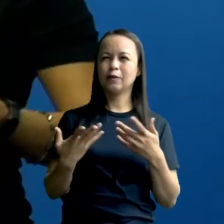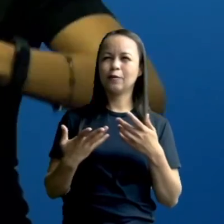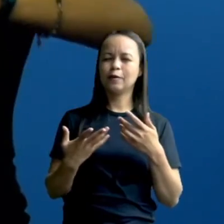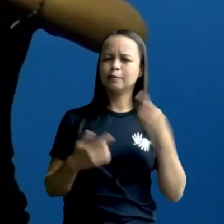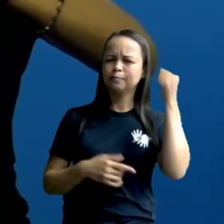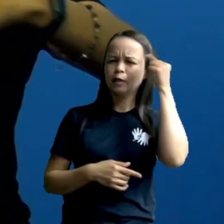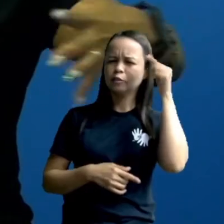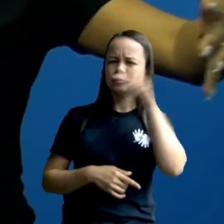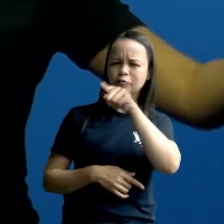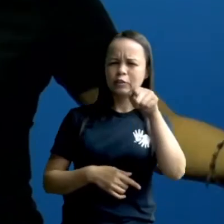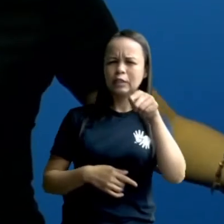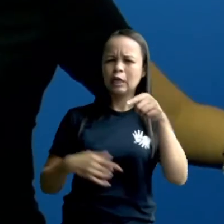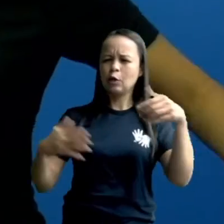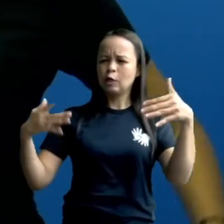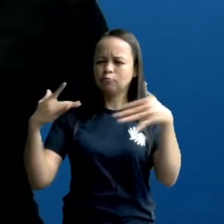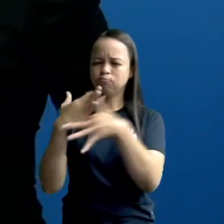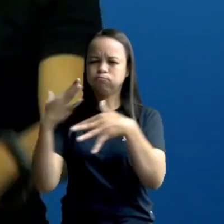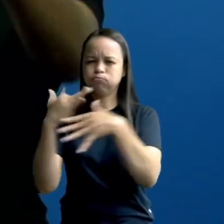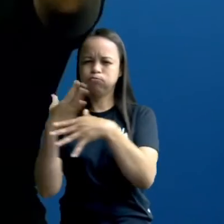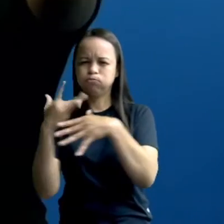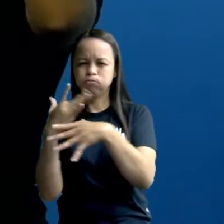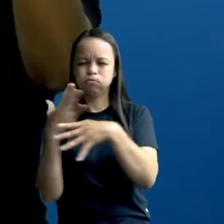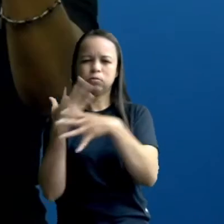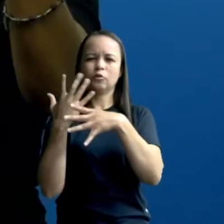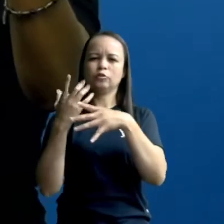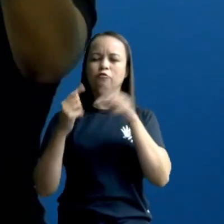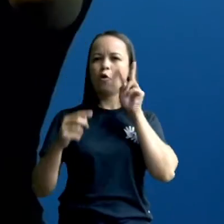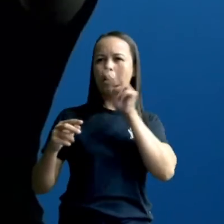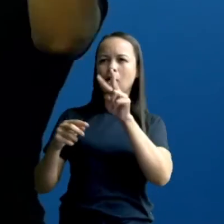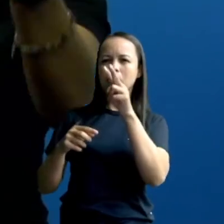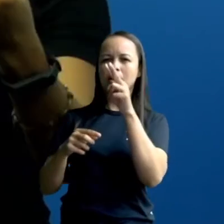você, um grande centro urbano, onde você não vê